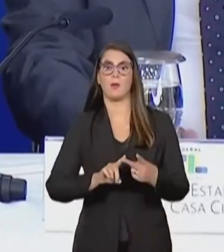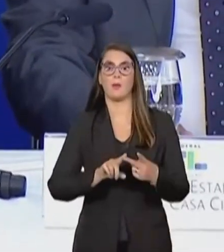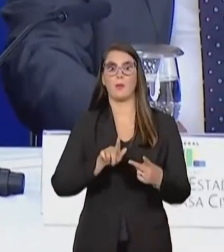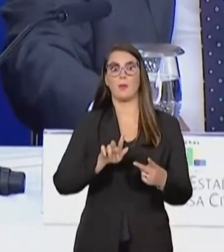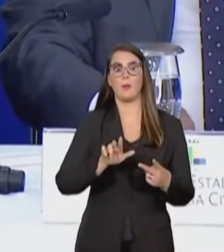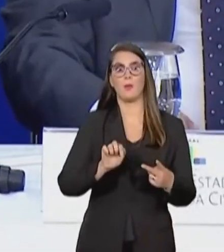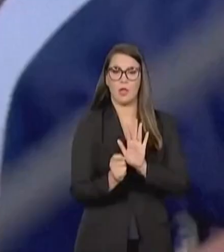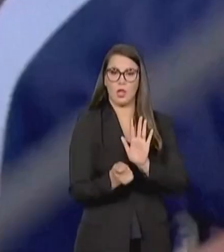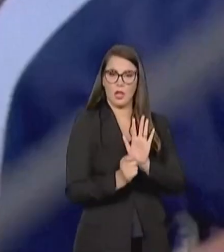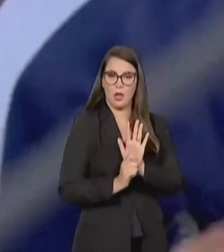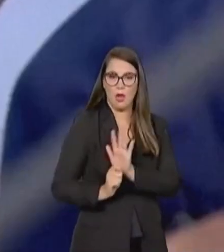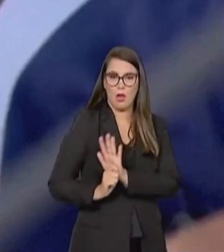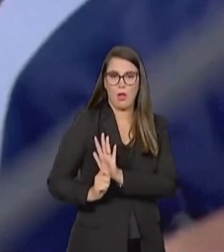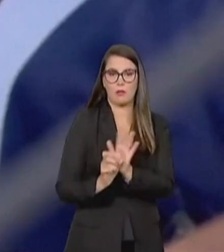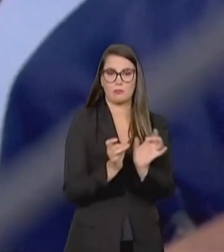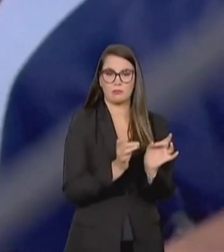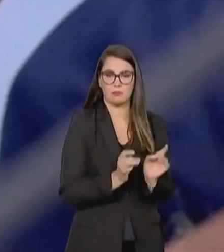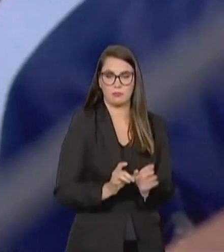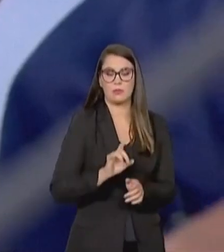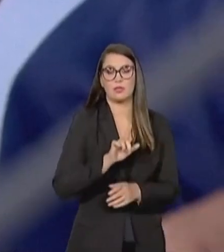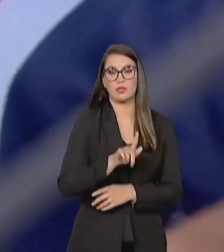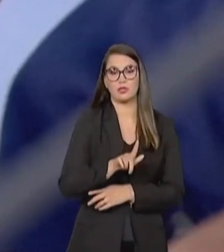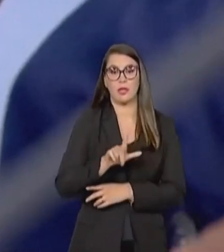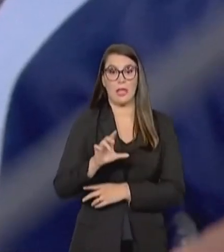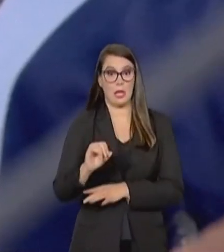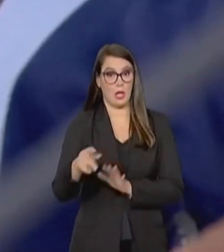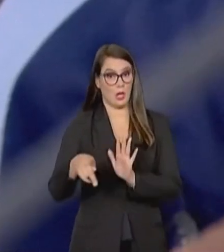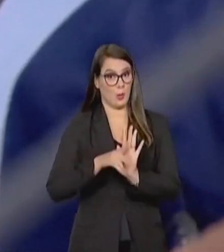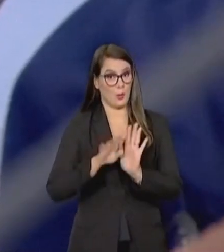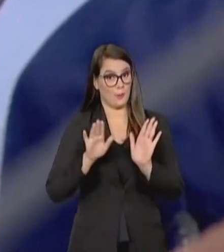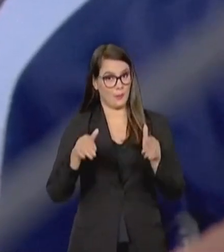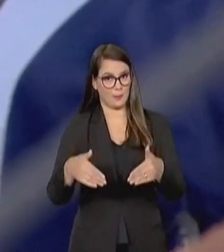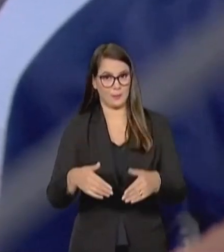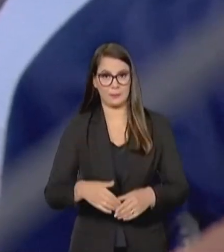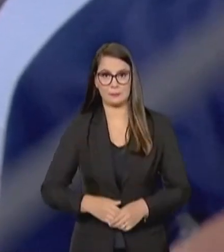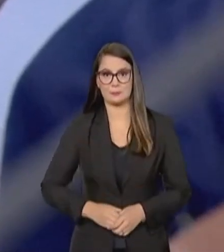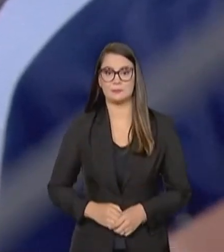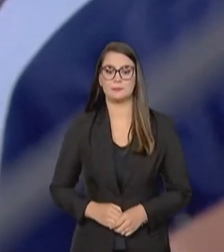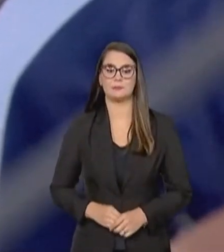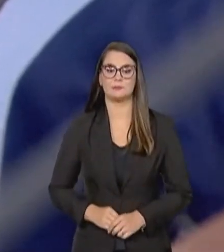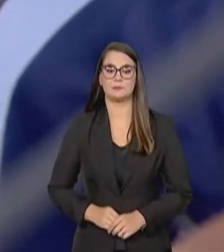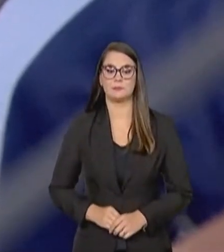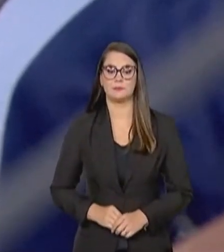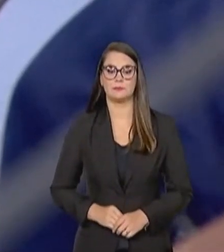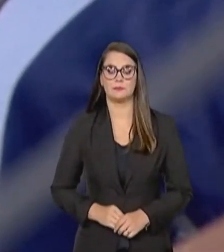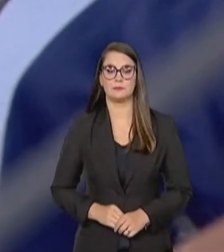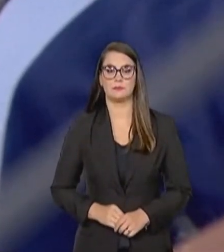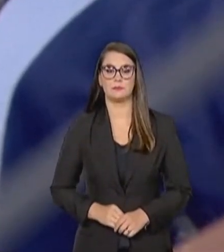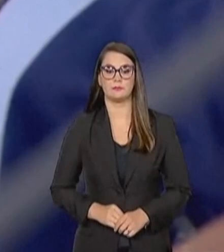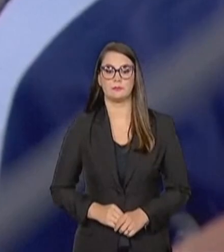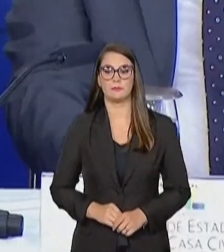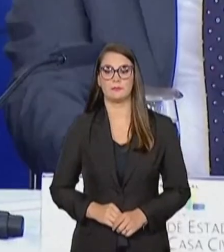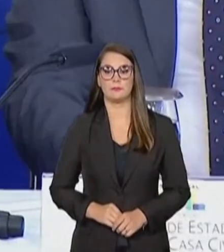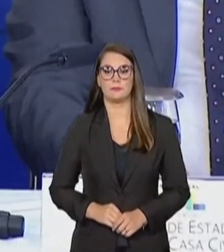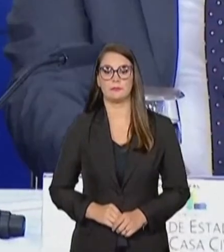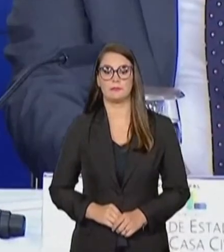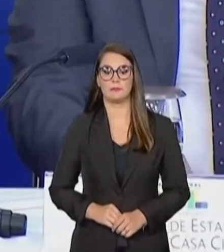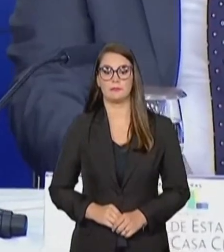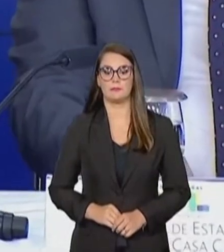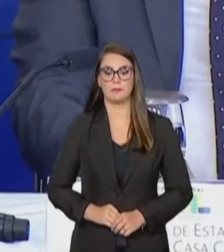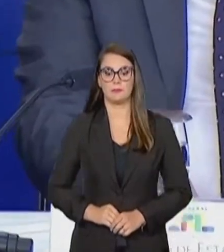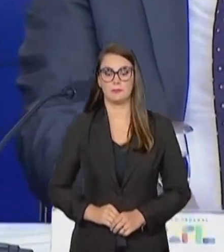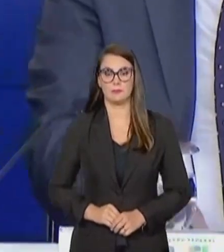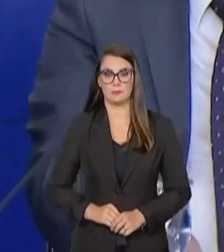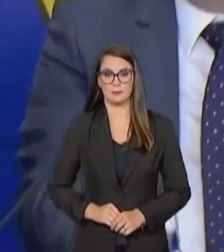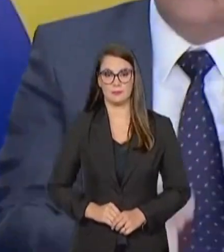região e o bloco Mercosul como muito importantes para o país e afirmou que os dois países precisam do outro pelas redes